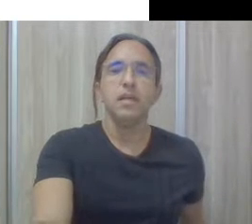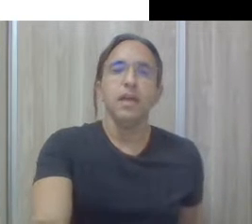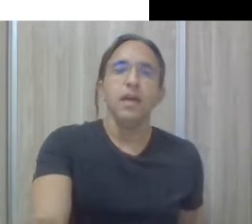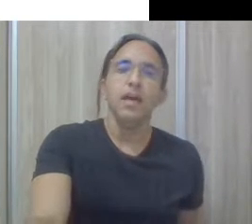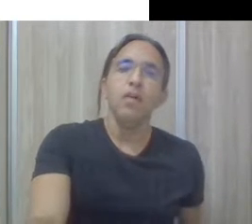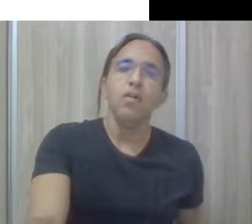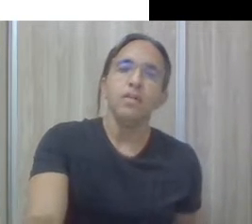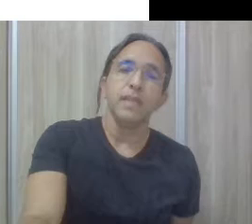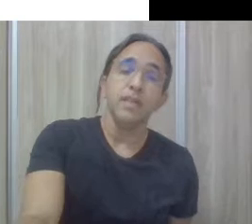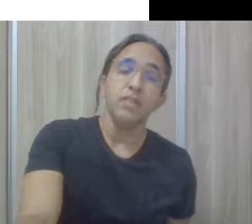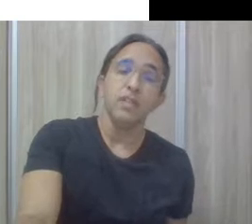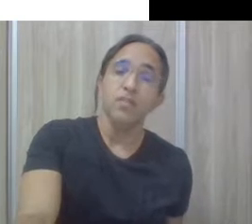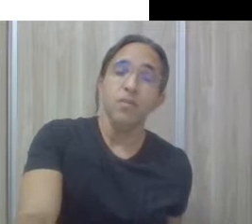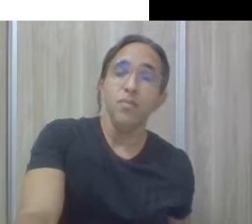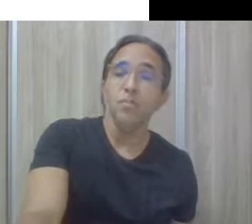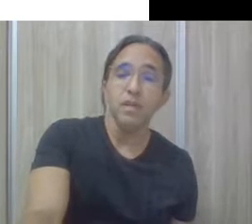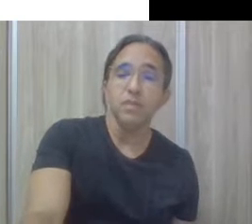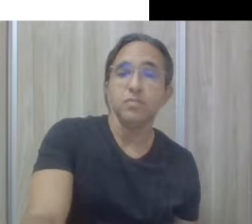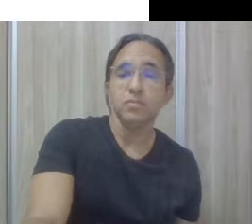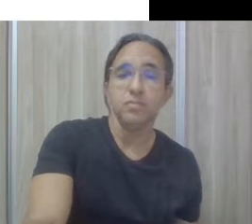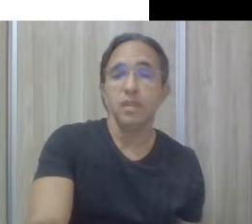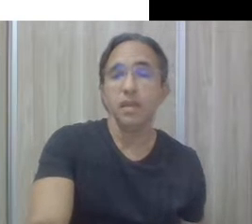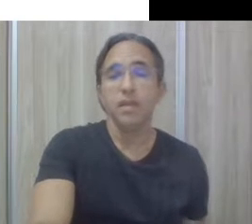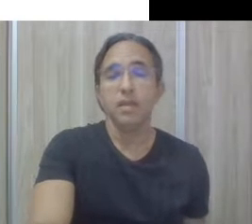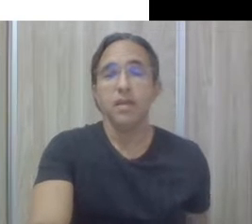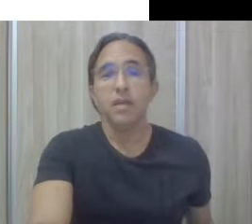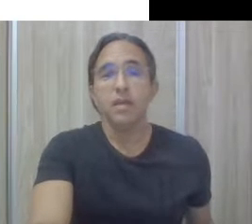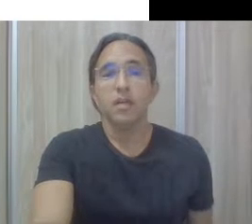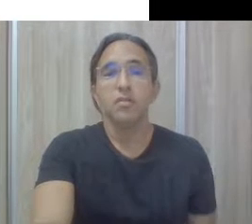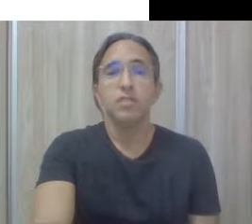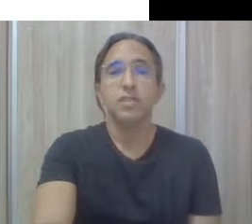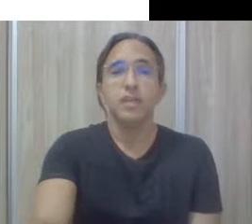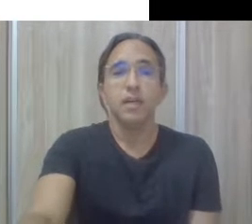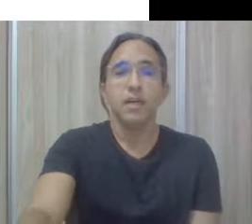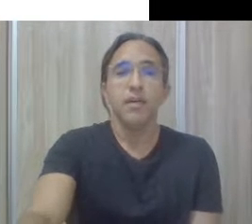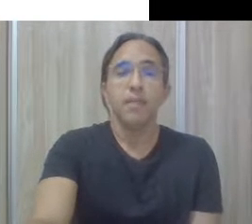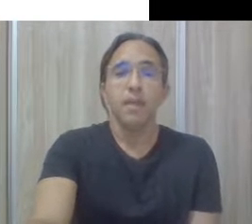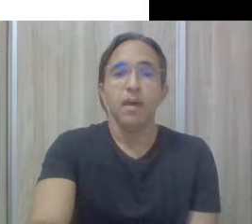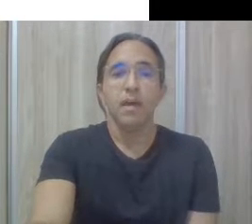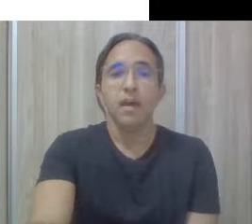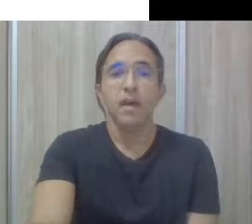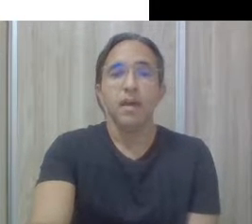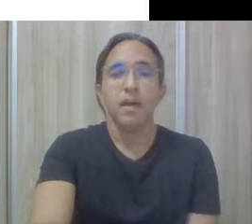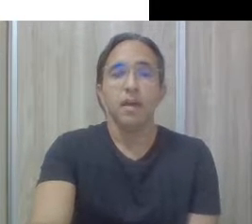assim errôneos, que era do senso comum mesmo, que eu não tinha